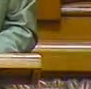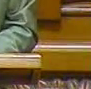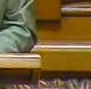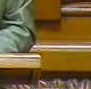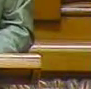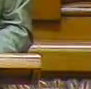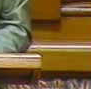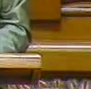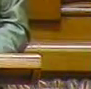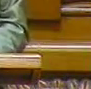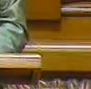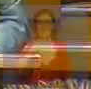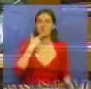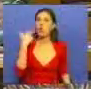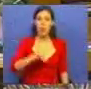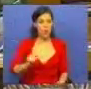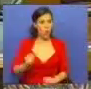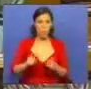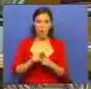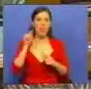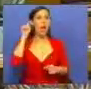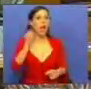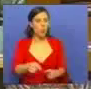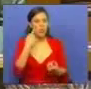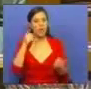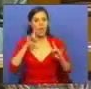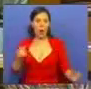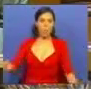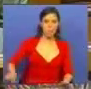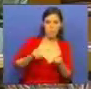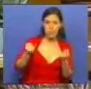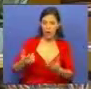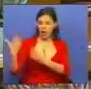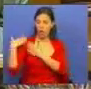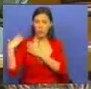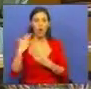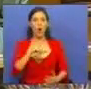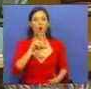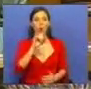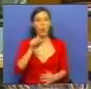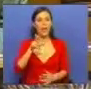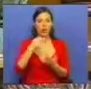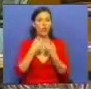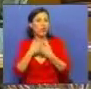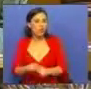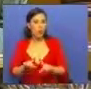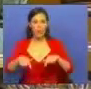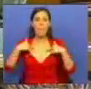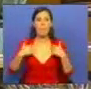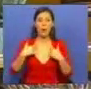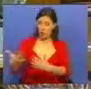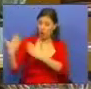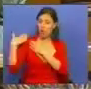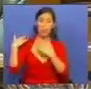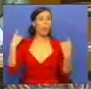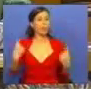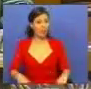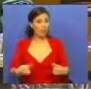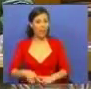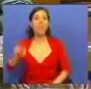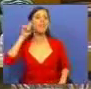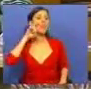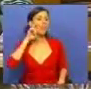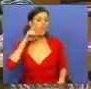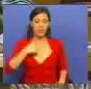não poderá, pois, escusar e acusar e recusar a irresponsabilidade de Rui Rio para esconder a sua própria responsabilidade na defesa